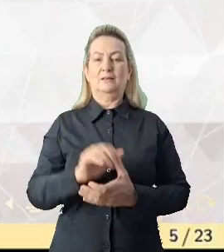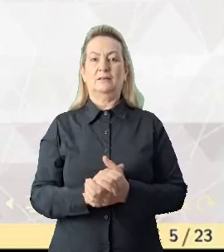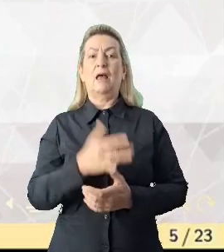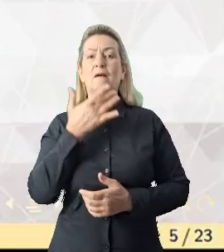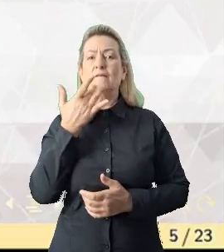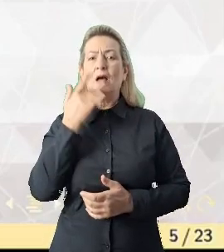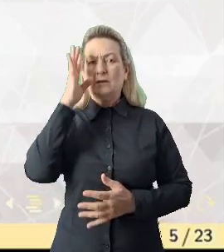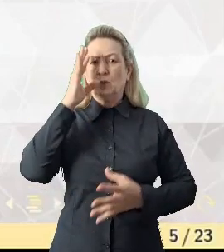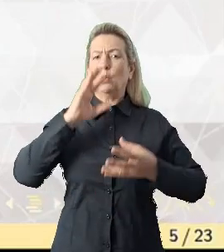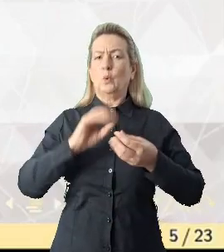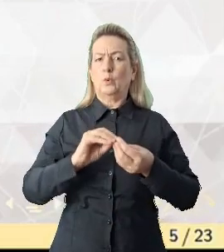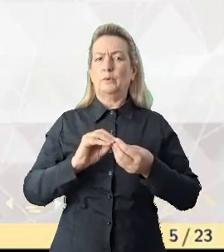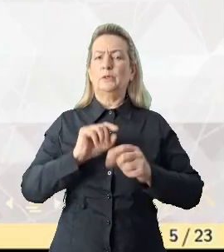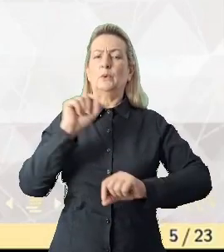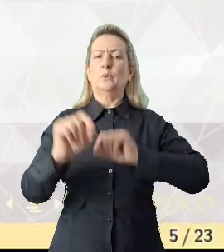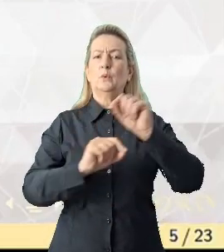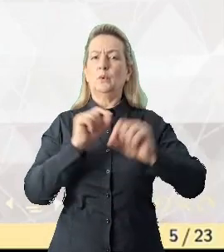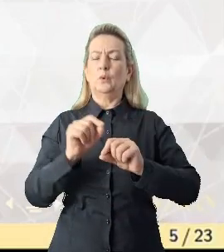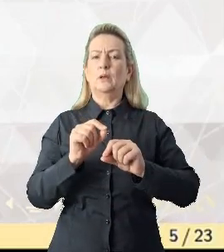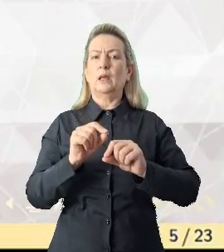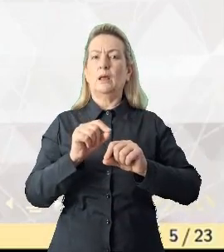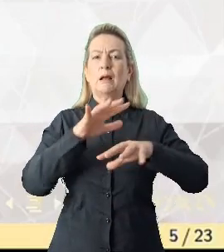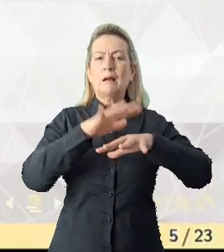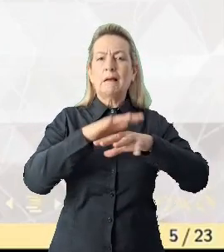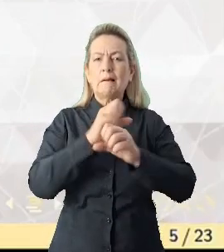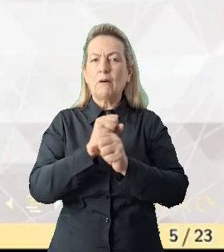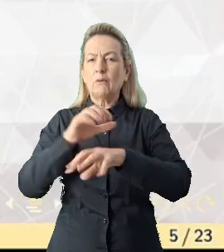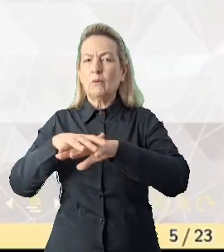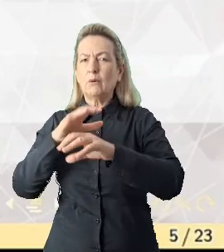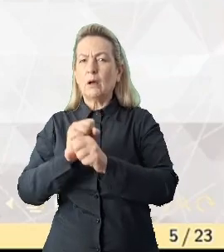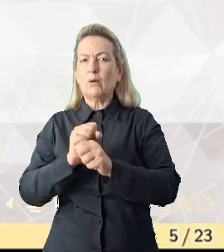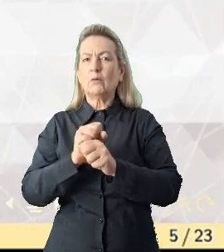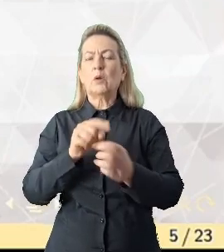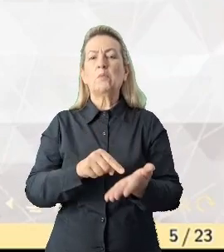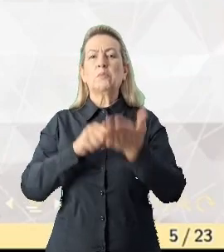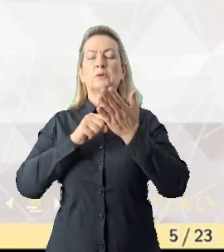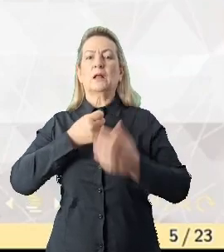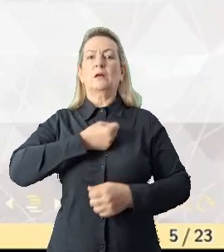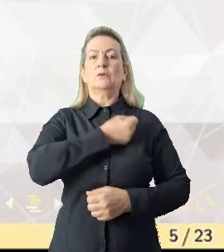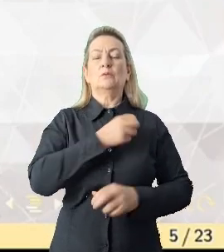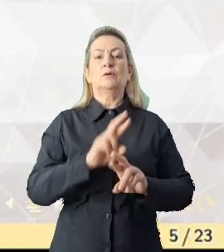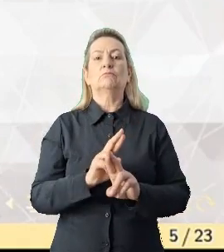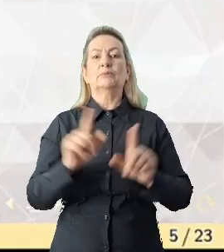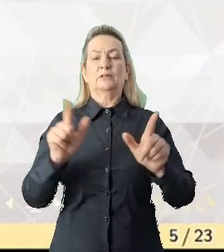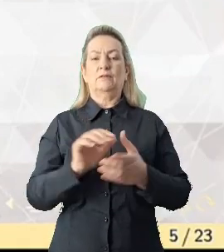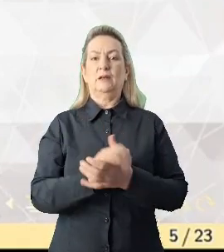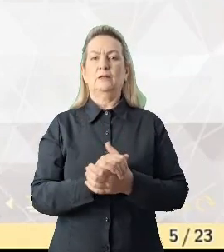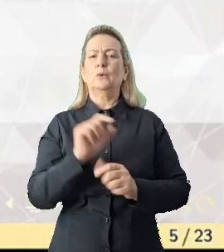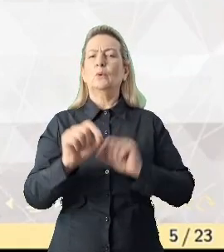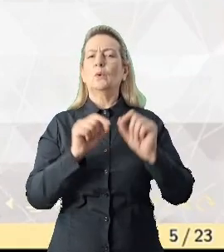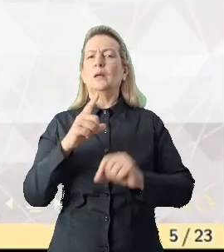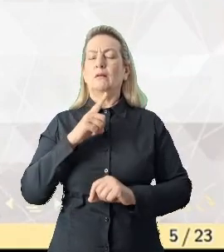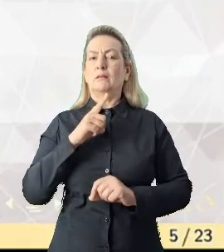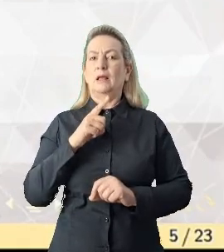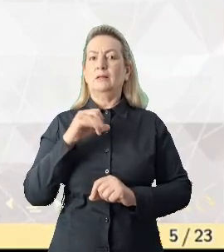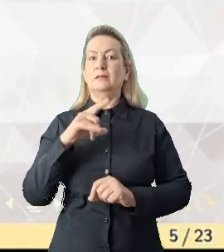fornecer as medidas de assimetria. É de fácil interpretação. O que é contra? Ambos os cálculos podem fornecer